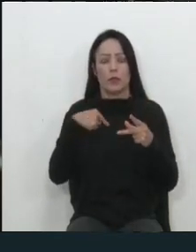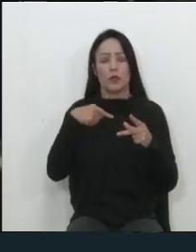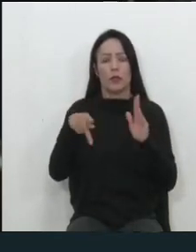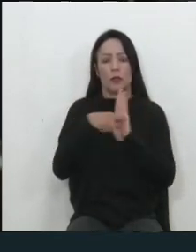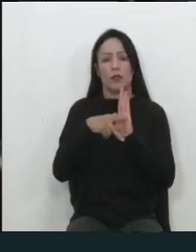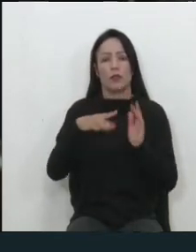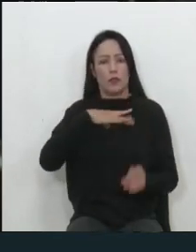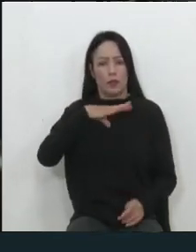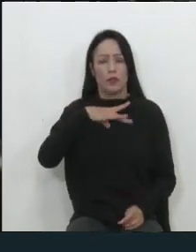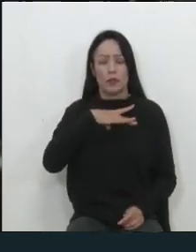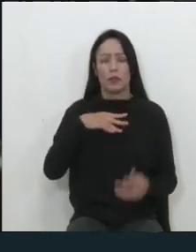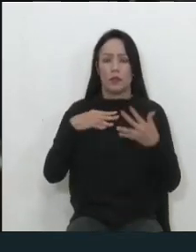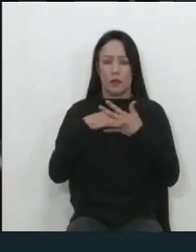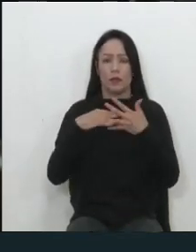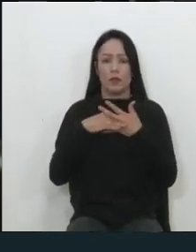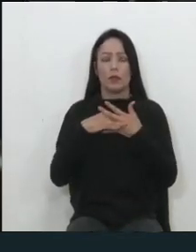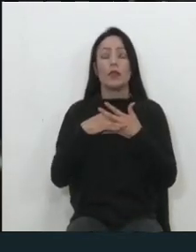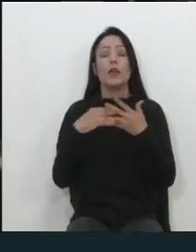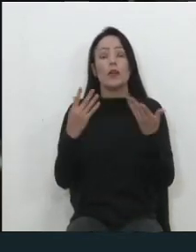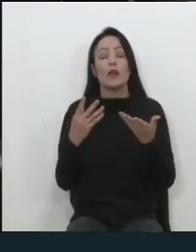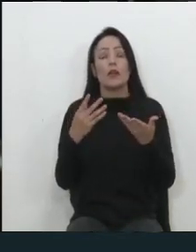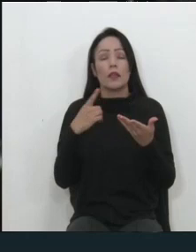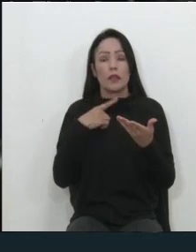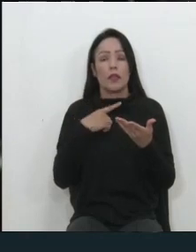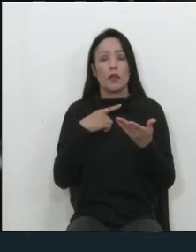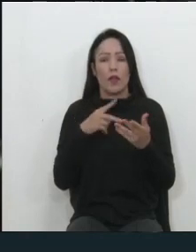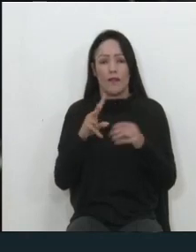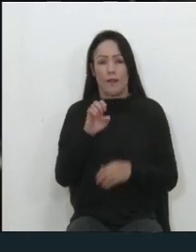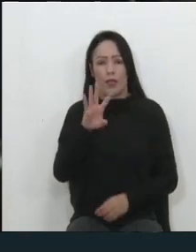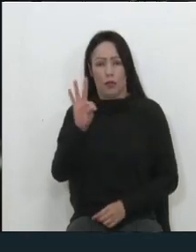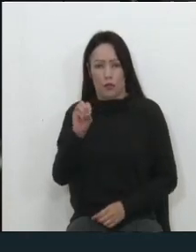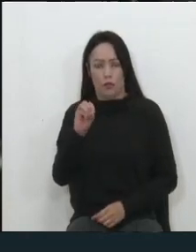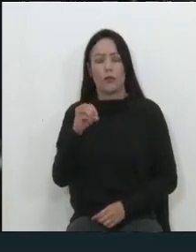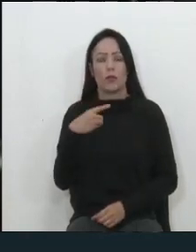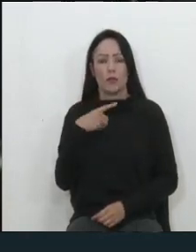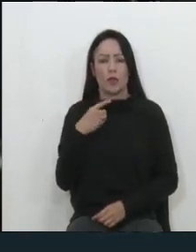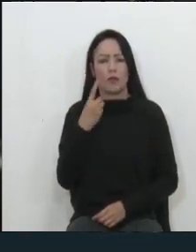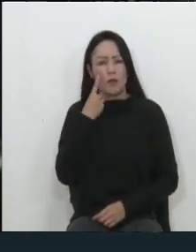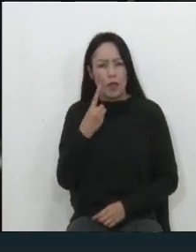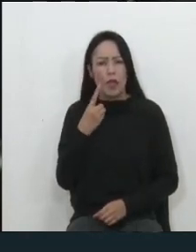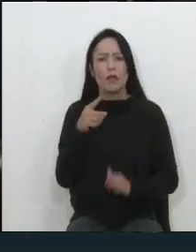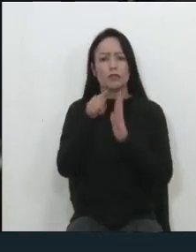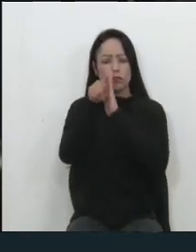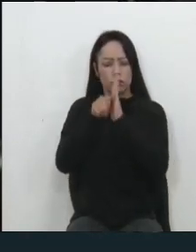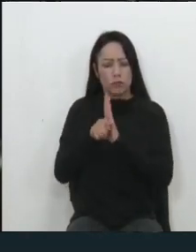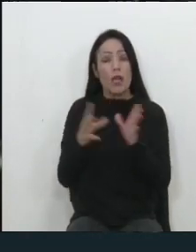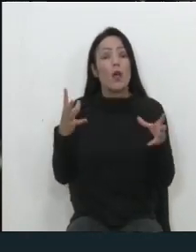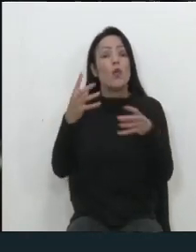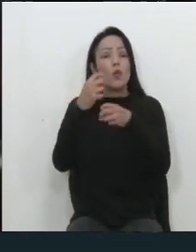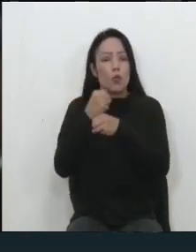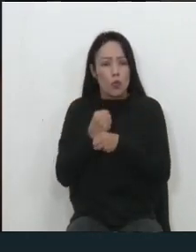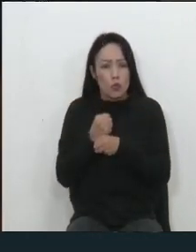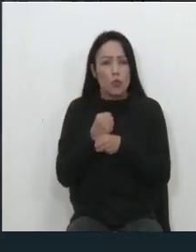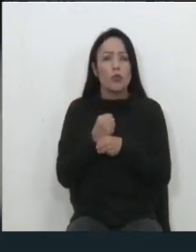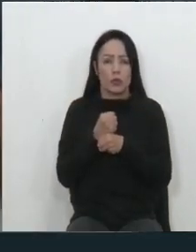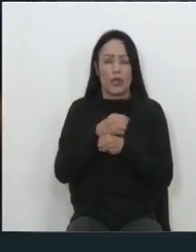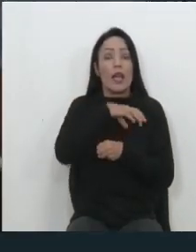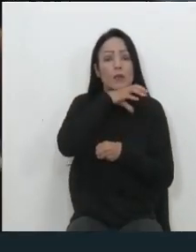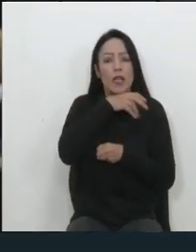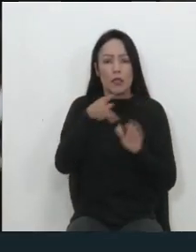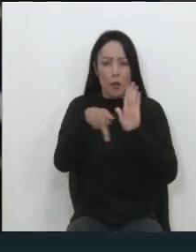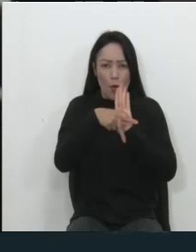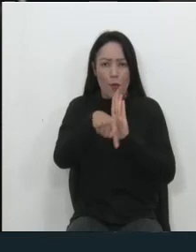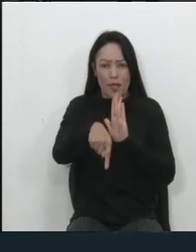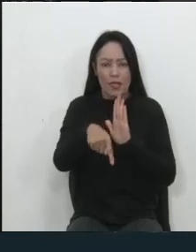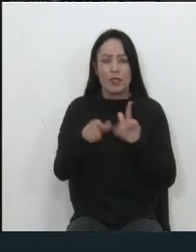Taschetti. E ainda um veto total que deve ser apreciado a um projeto que institui o recenseamento, popular censo de animais domésticos aqui na cidade de